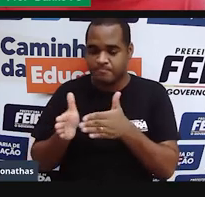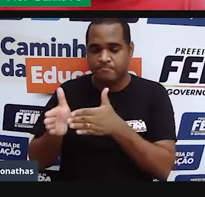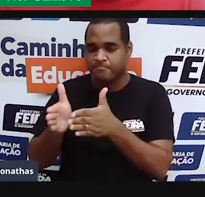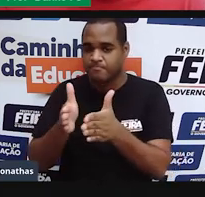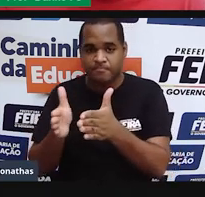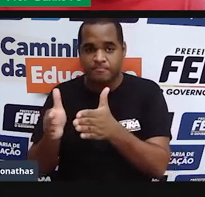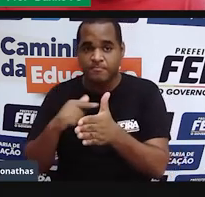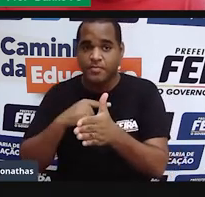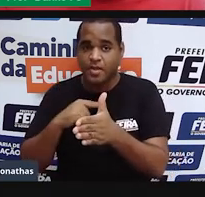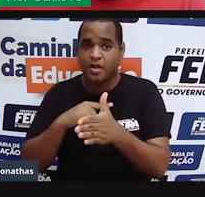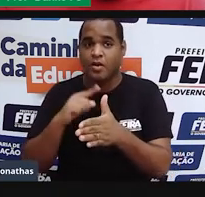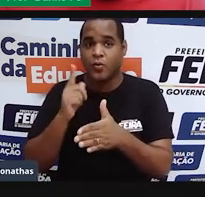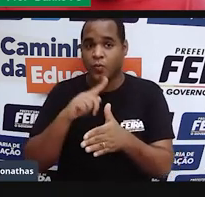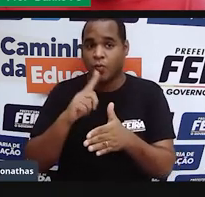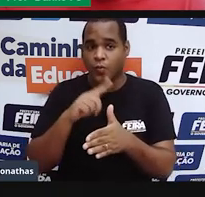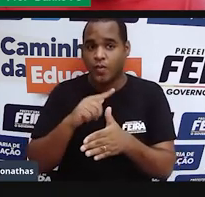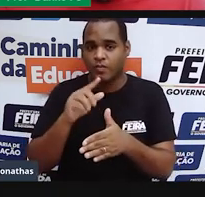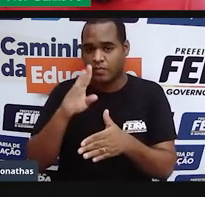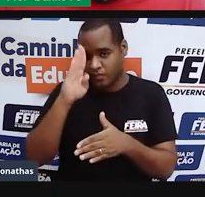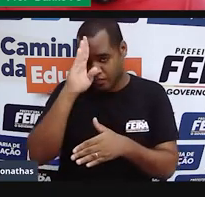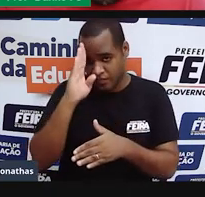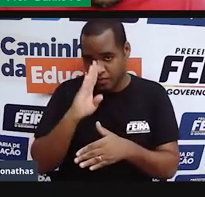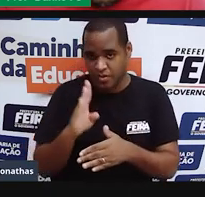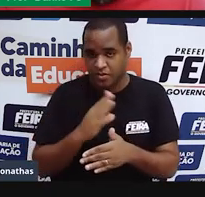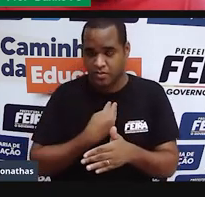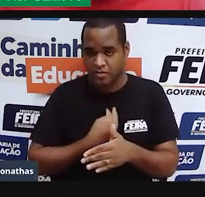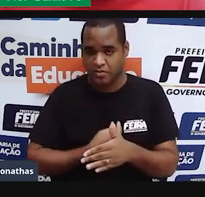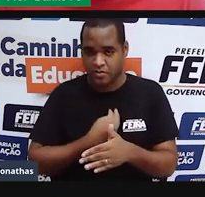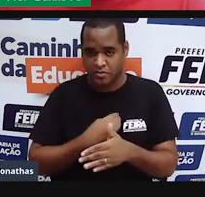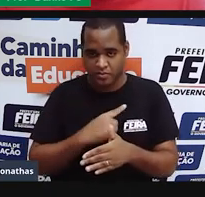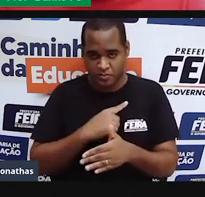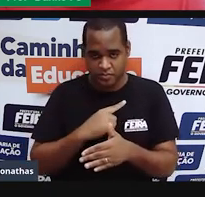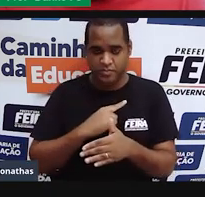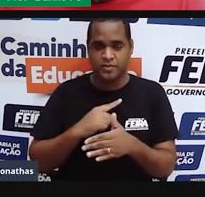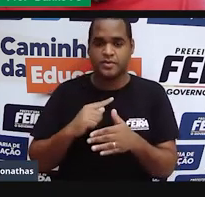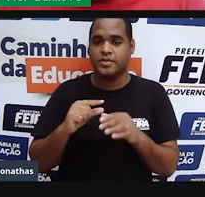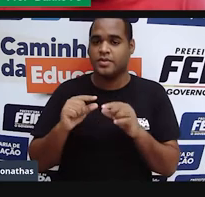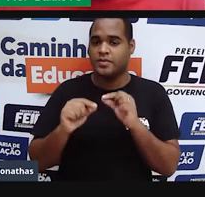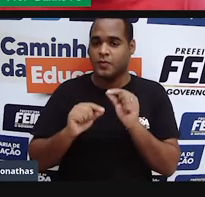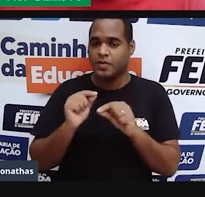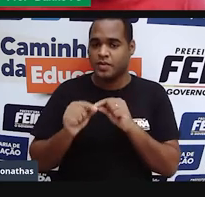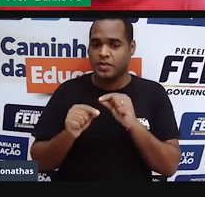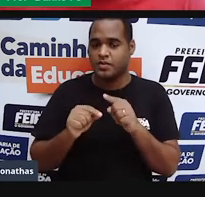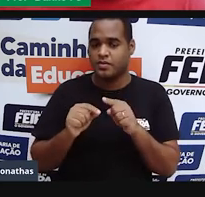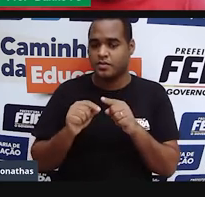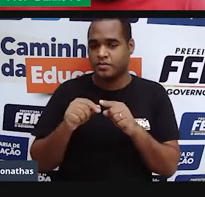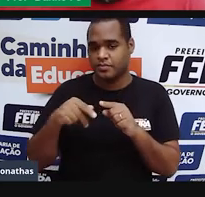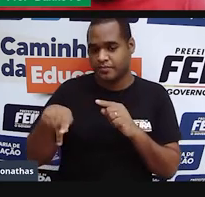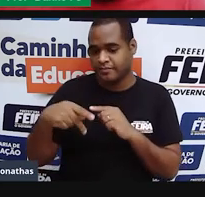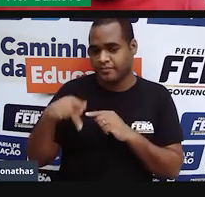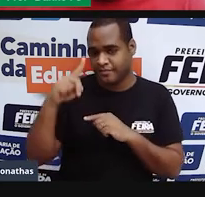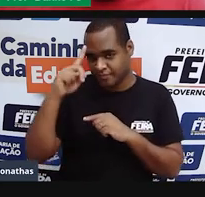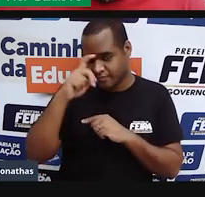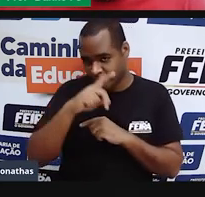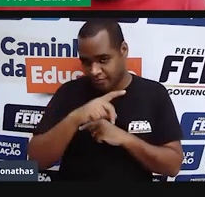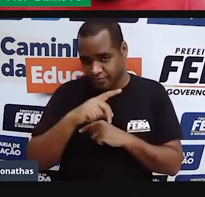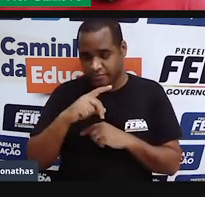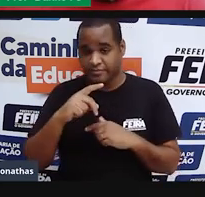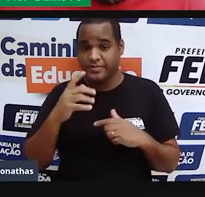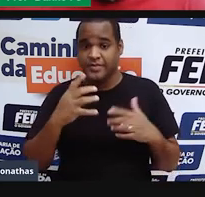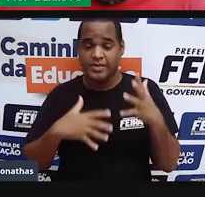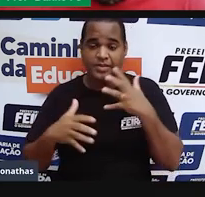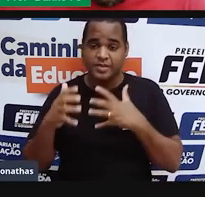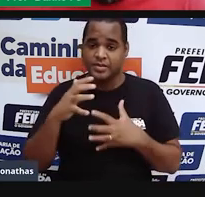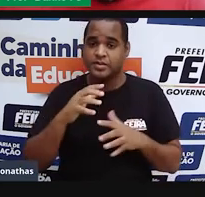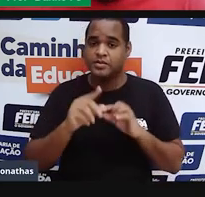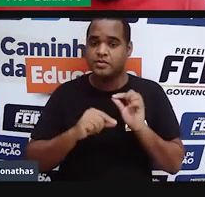controlaria a guerra. E quando o Brasil neutraliza a Marinha Paraguaia, os paraguaios com extrema dificuldade